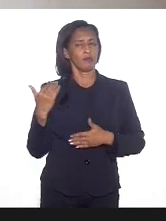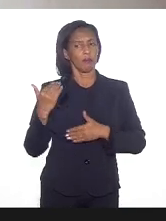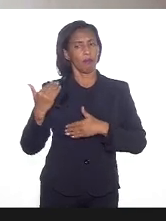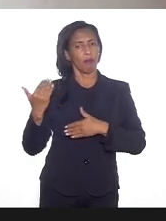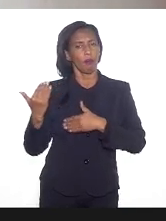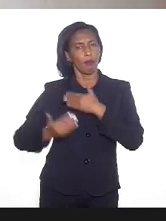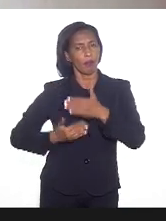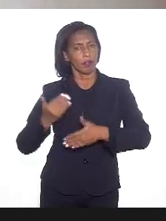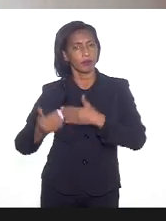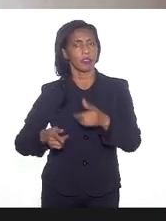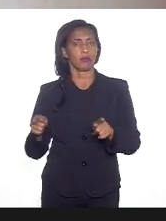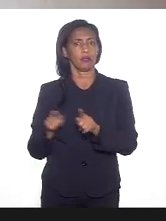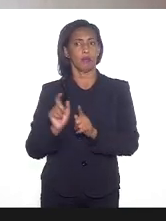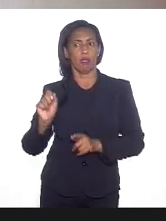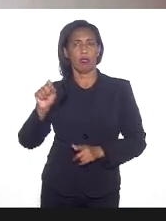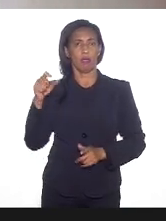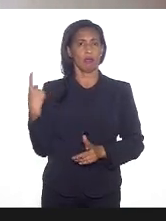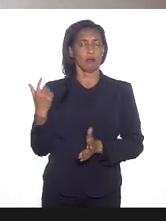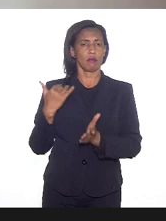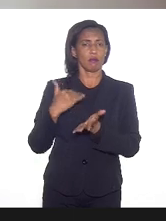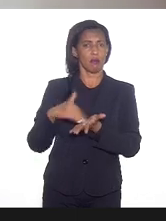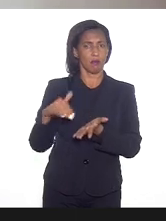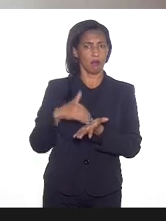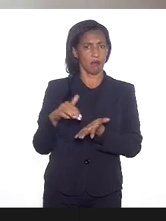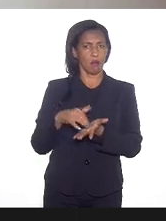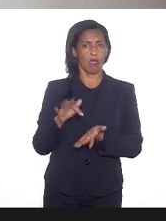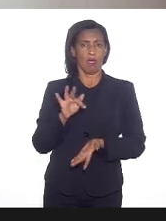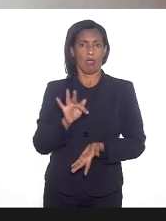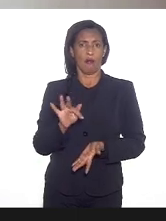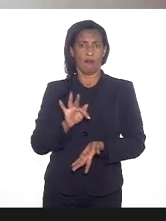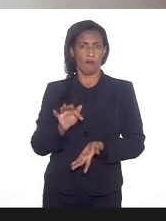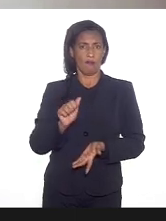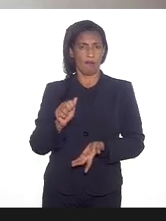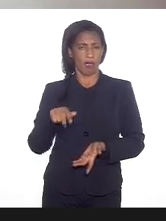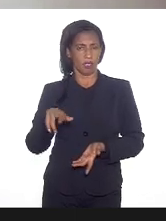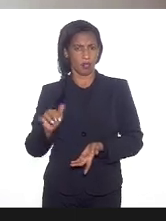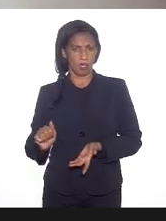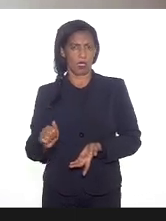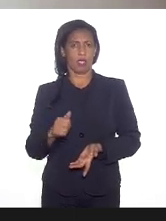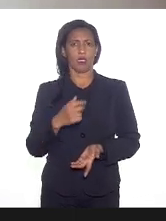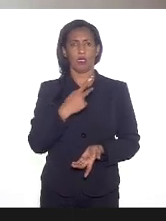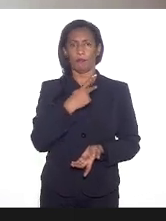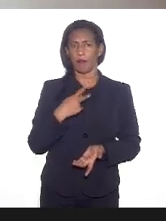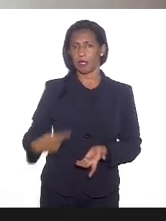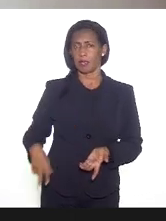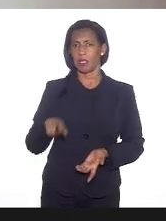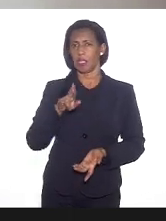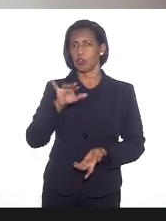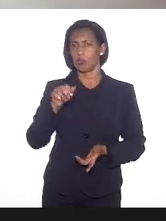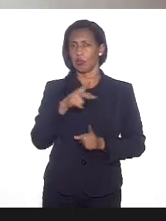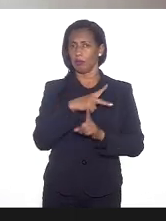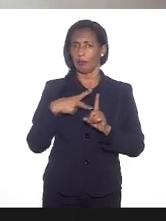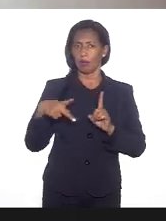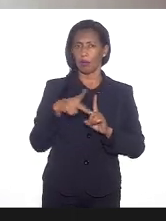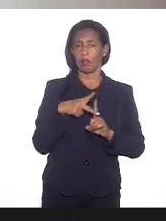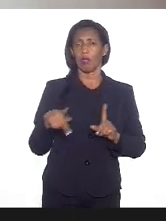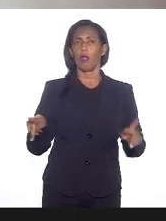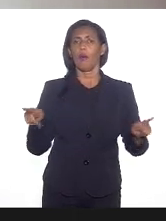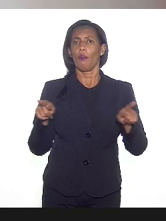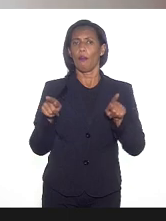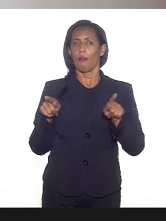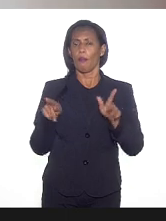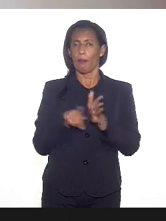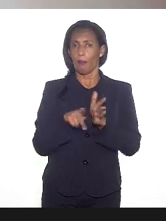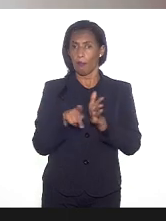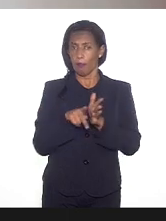escutas, envolvendo ex-secretários de Fazenda, de Planejamento, presidentes do Rio Previdência, do próprio ex-governador